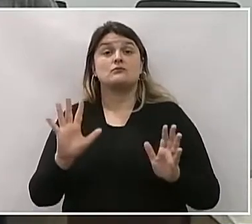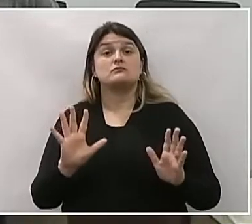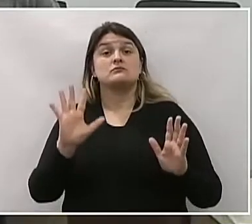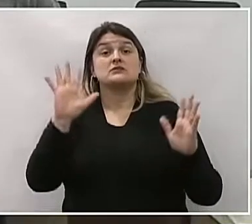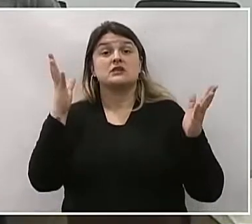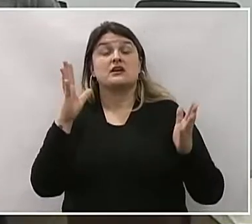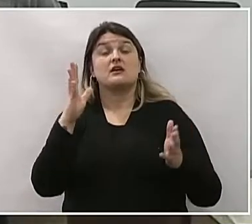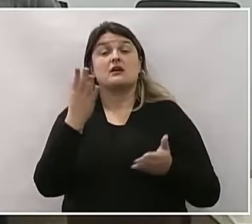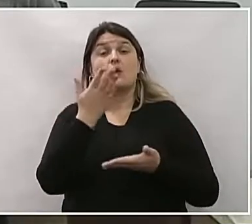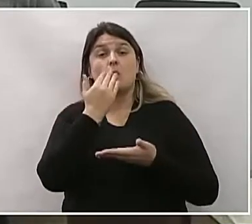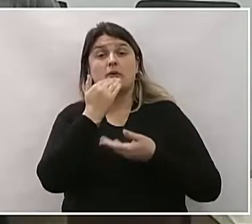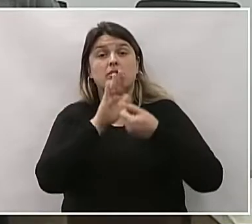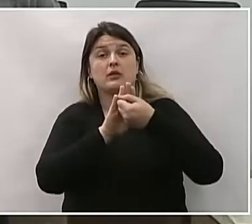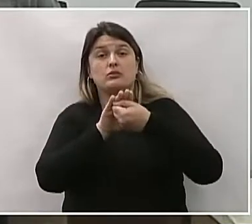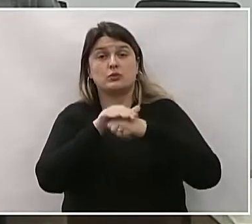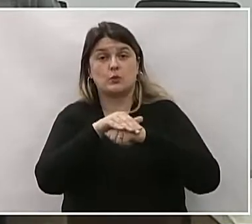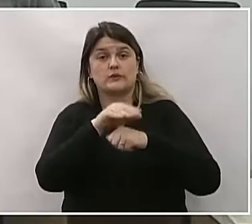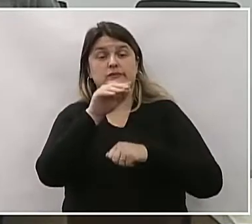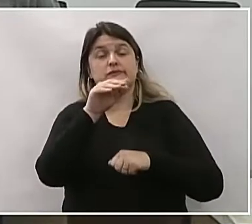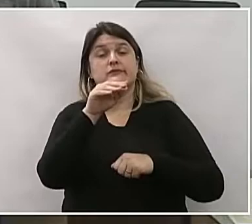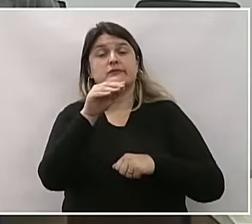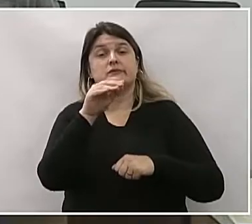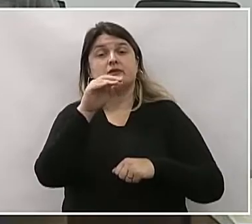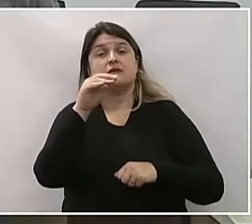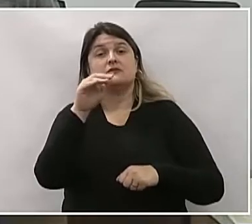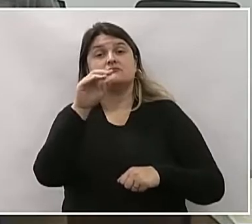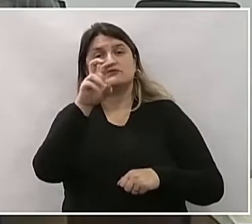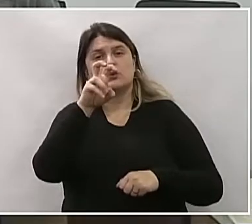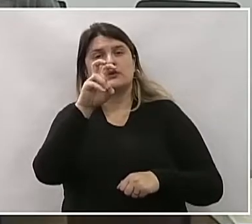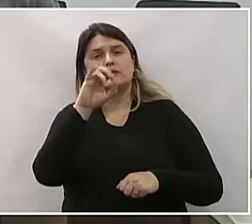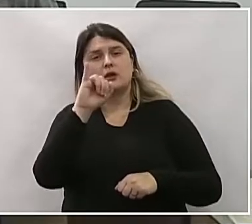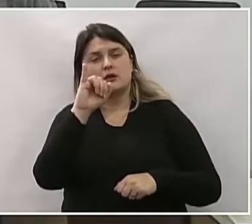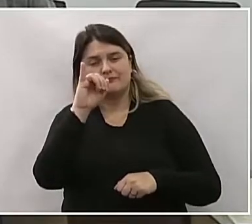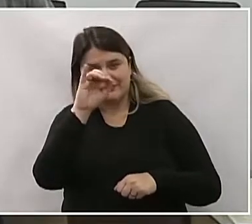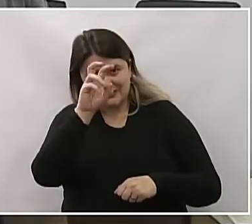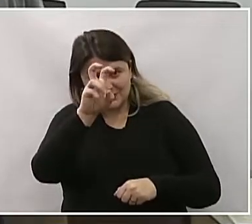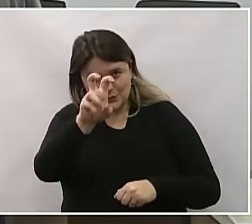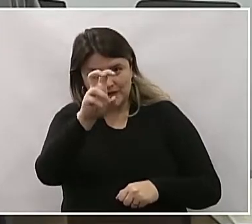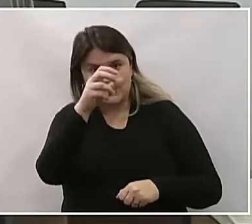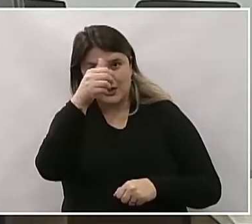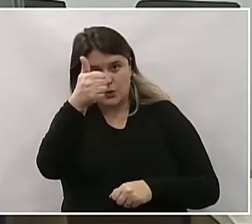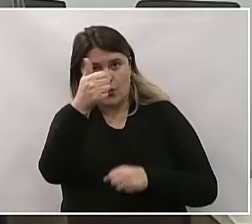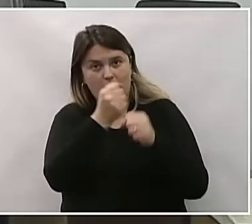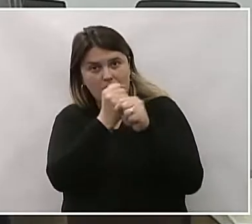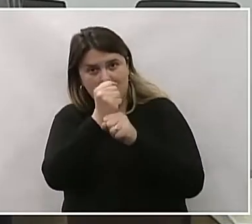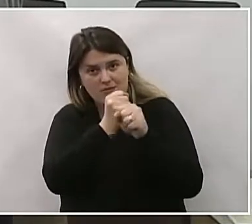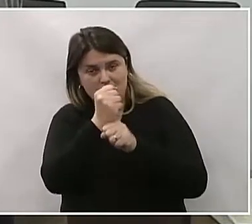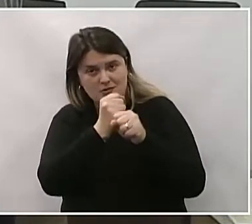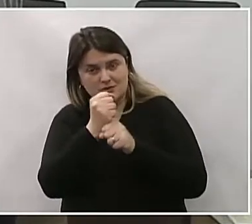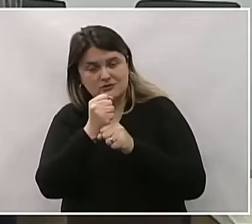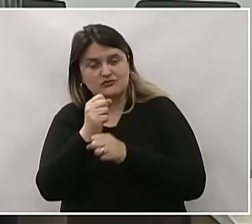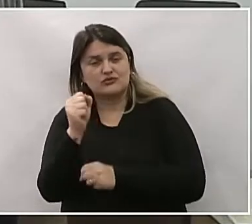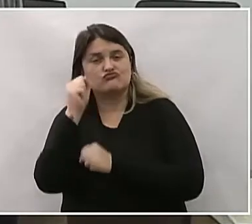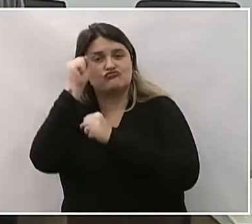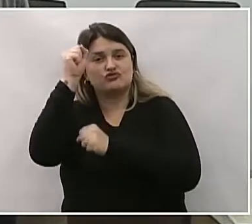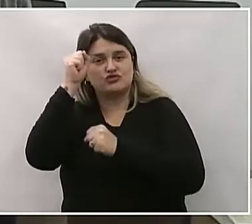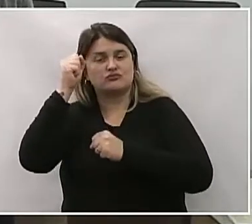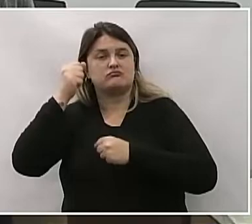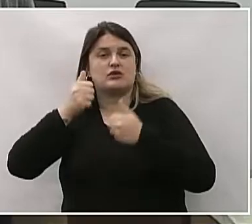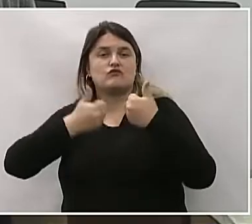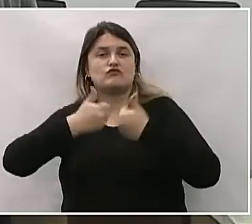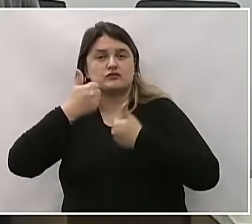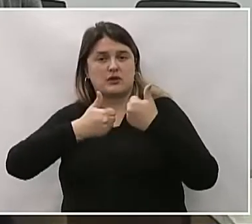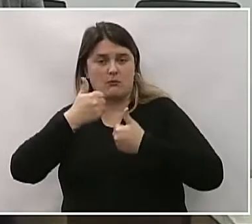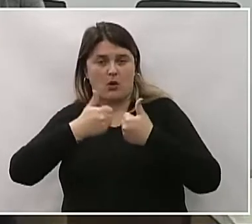51 anos da Associação Atlética Iguaçu que acontece no dia no próximo dia 27 de agosto